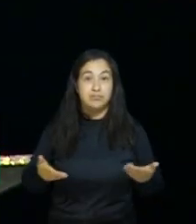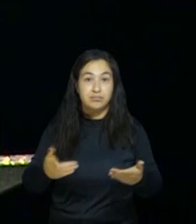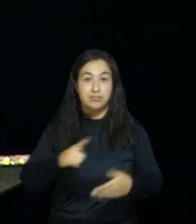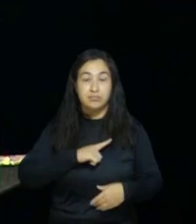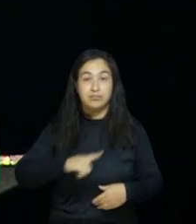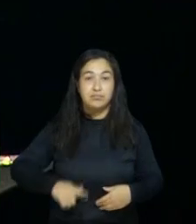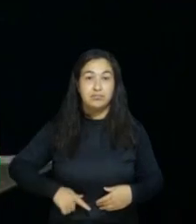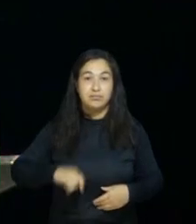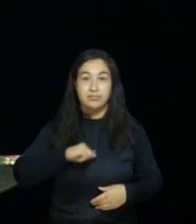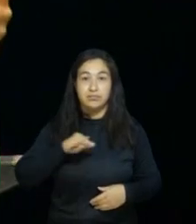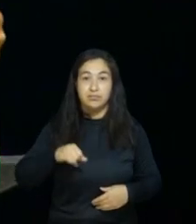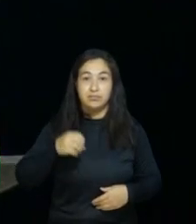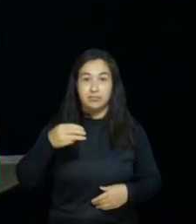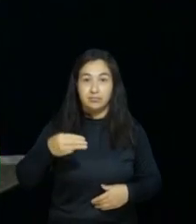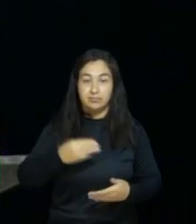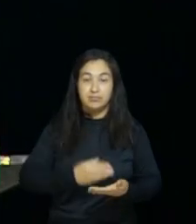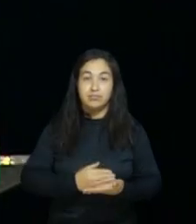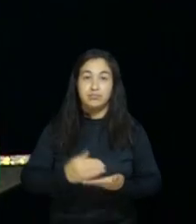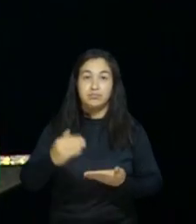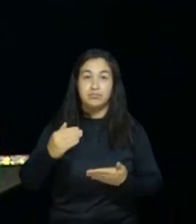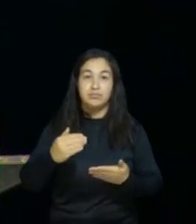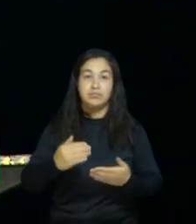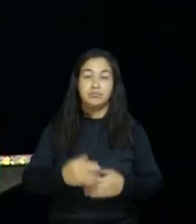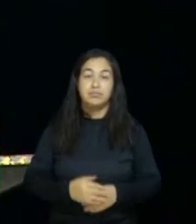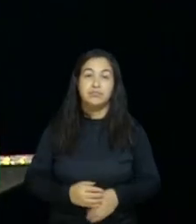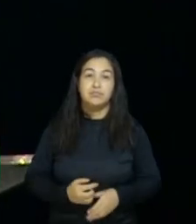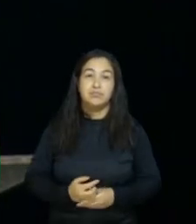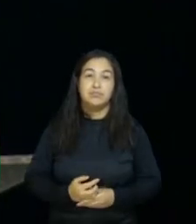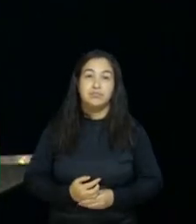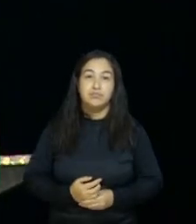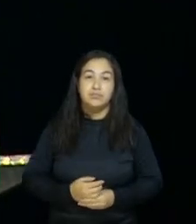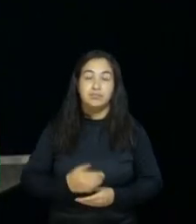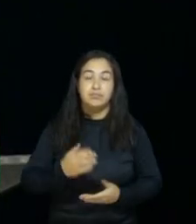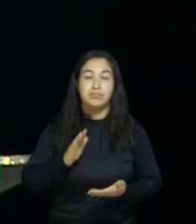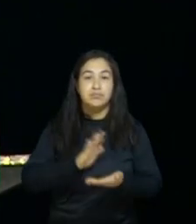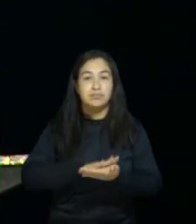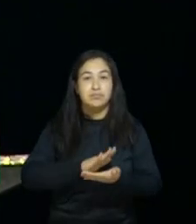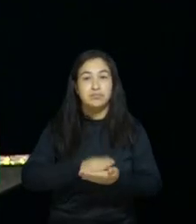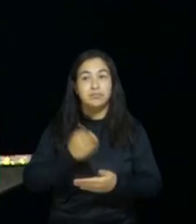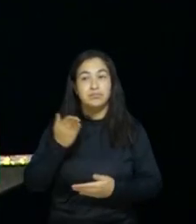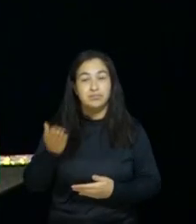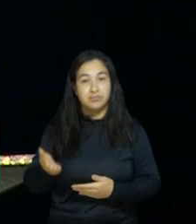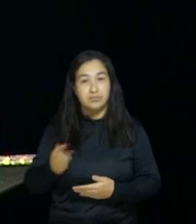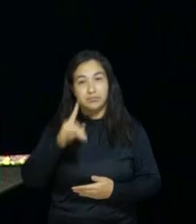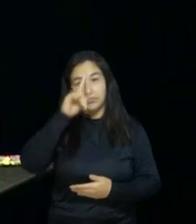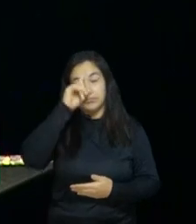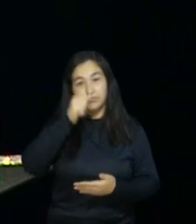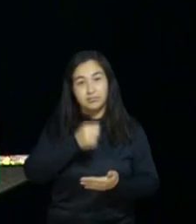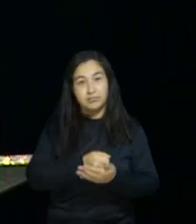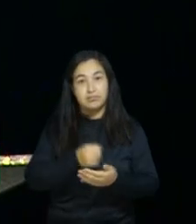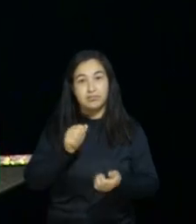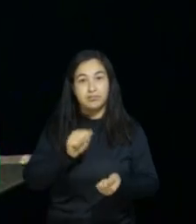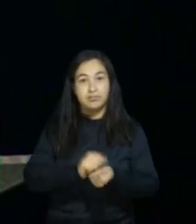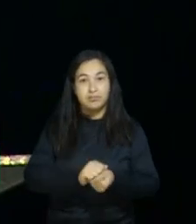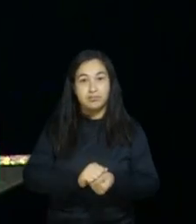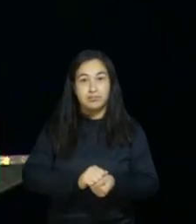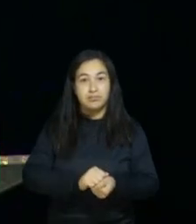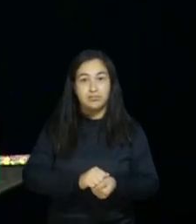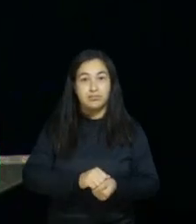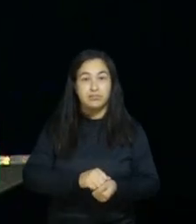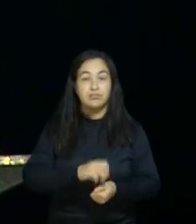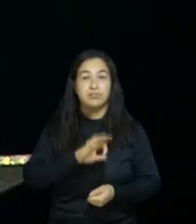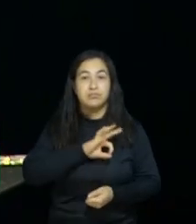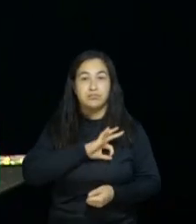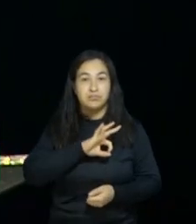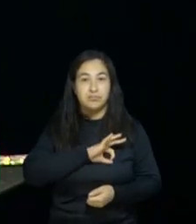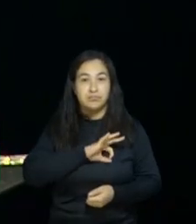nas ações. Quero parabenizar ele também pela atitude que ele tomou ano passado, junto com a Polícia Militar, Bombeiros,